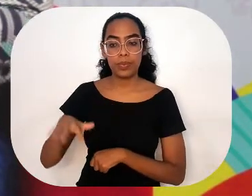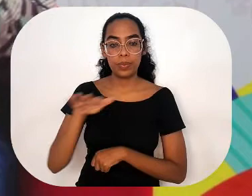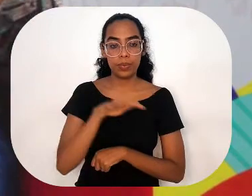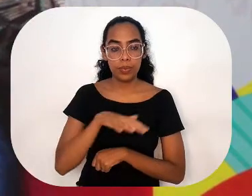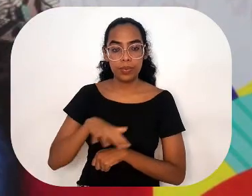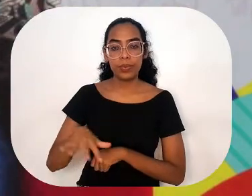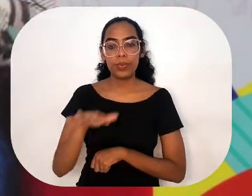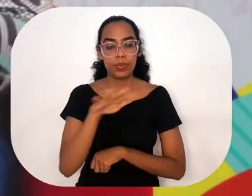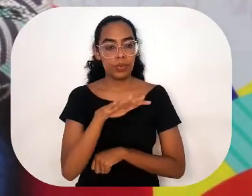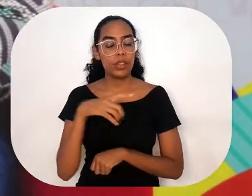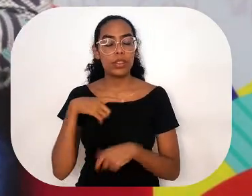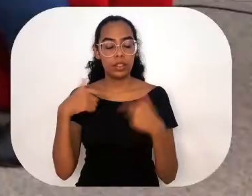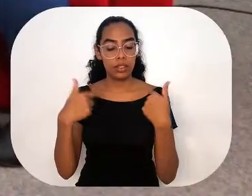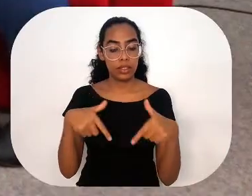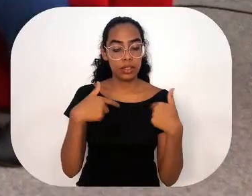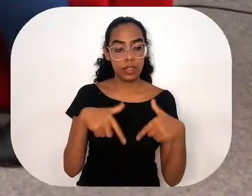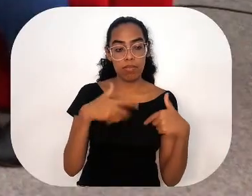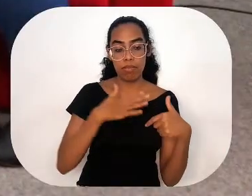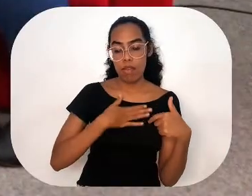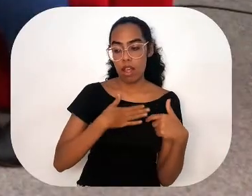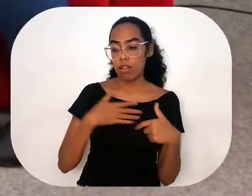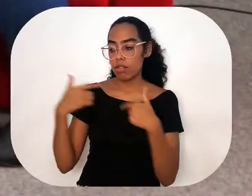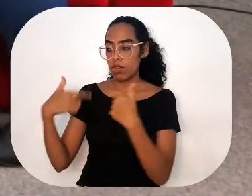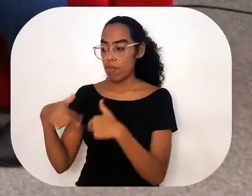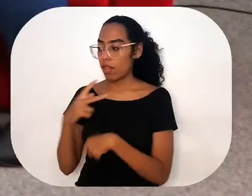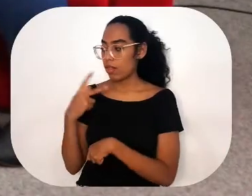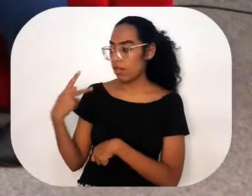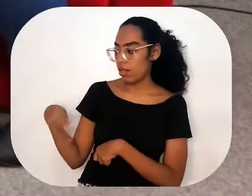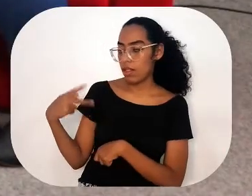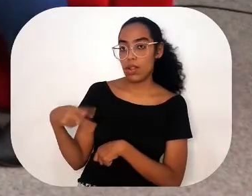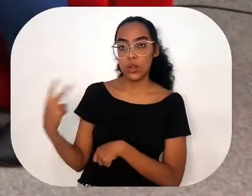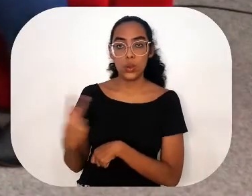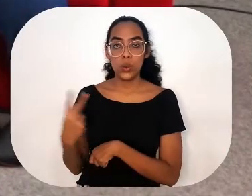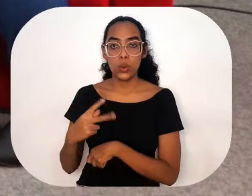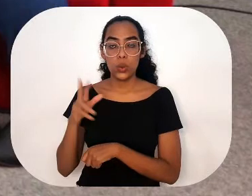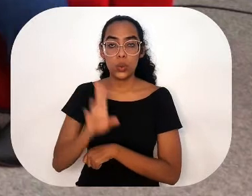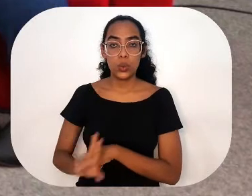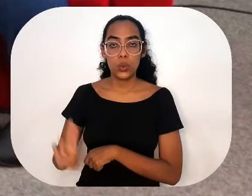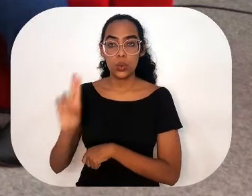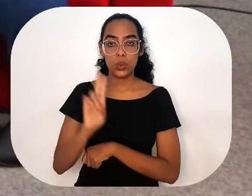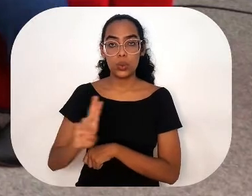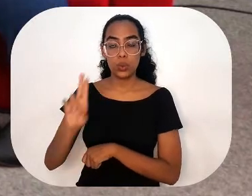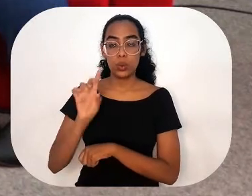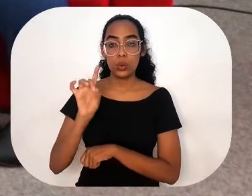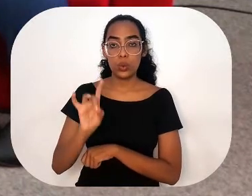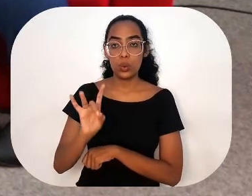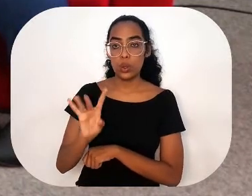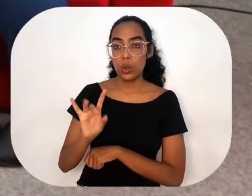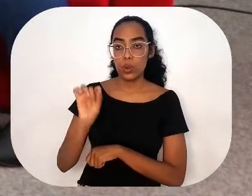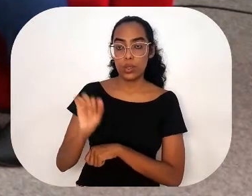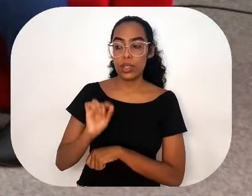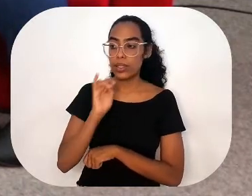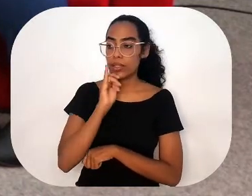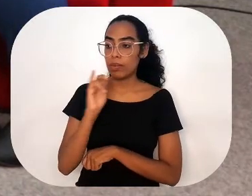literatura e tanto no meu trabalho quanto no Tiago do trabalho do professor Tiago é nós utilizamos